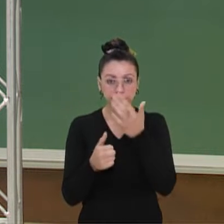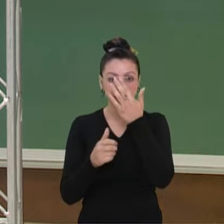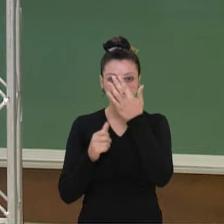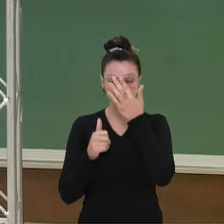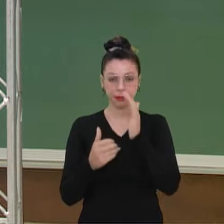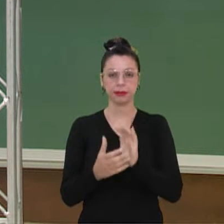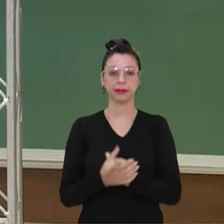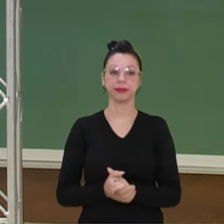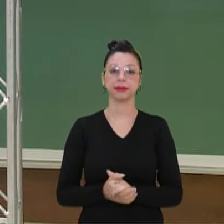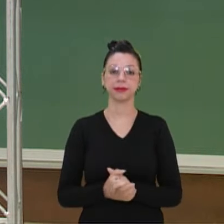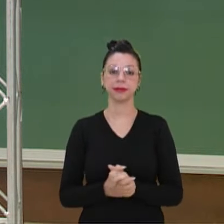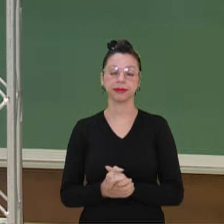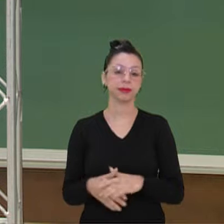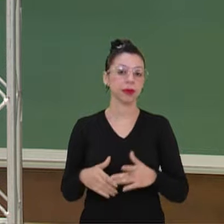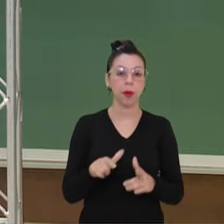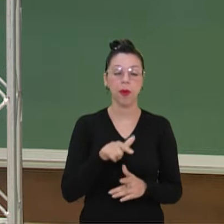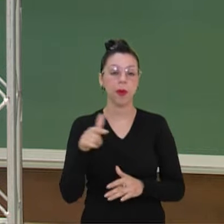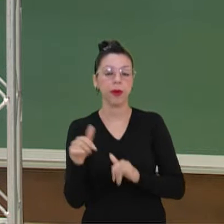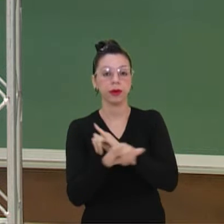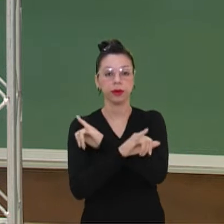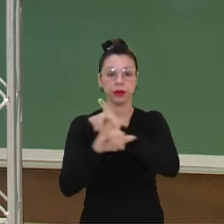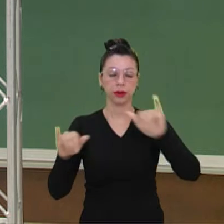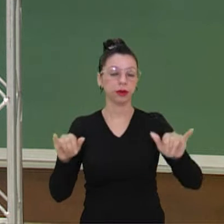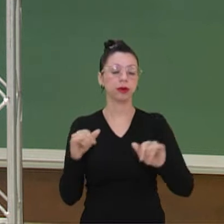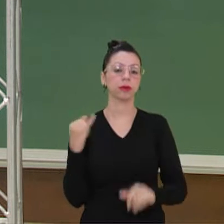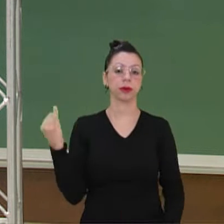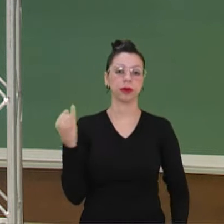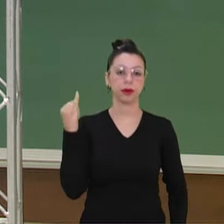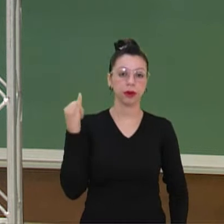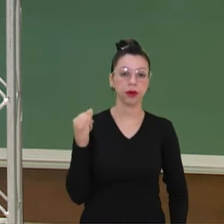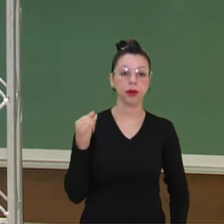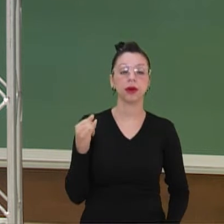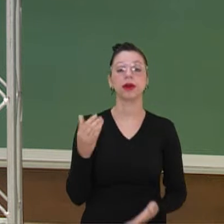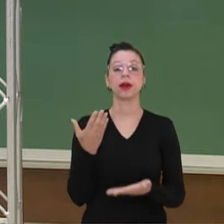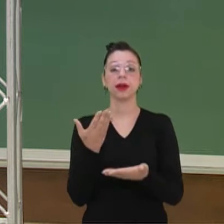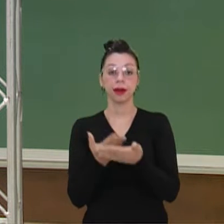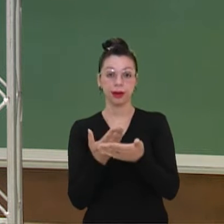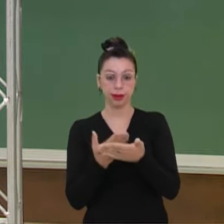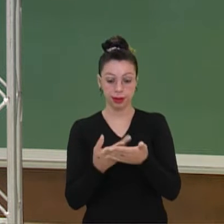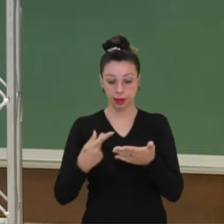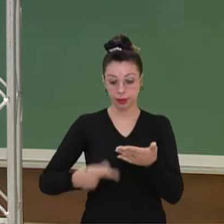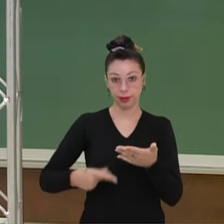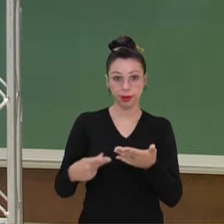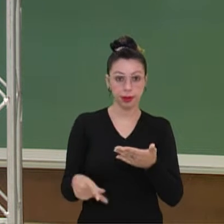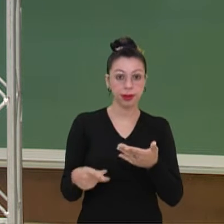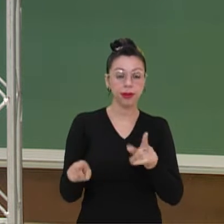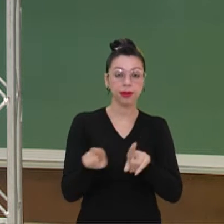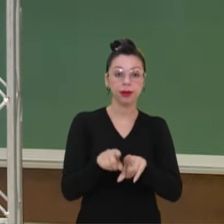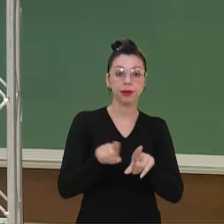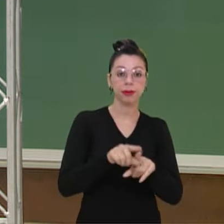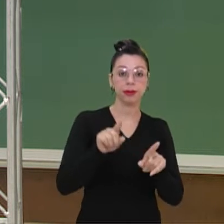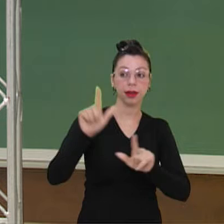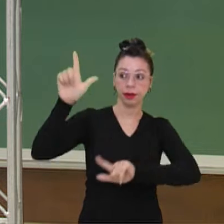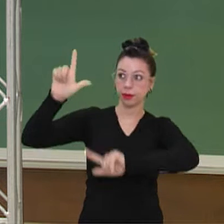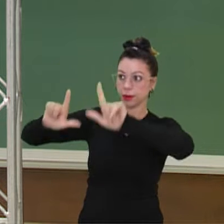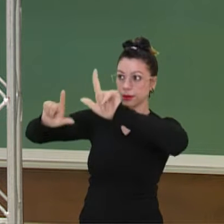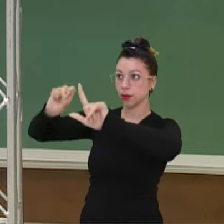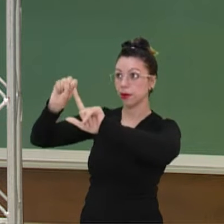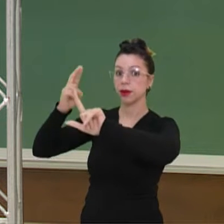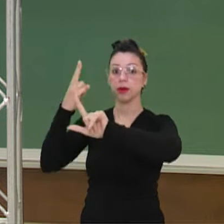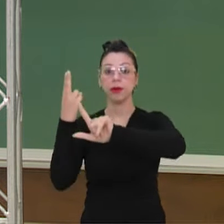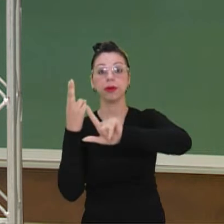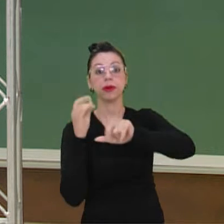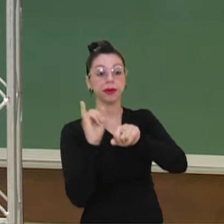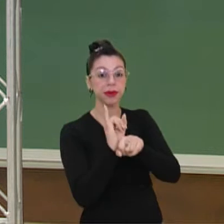né? Bom, um outro recadinho muito importante é que essas aulas que estão sendo aqui na televisão também estão disponíveis no